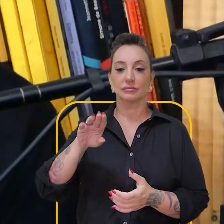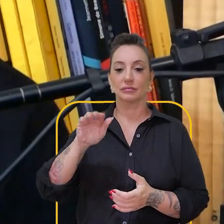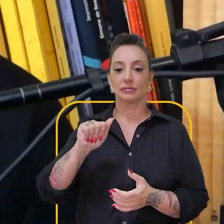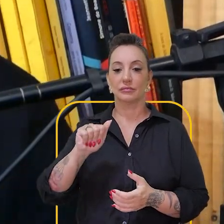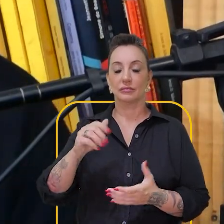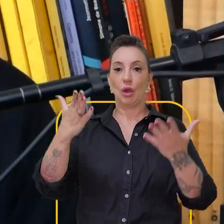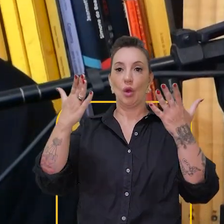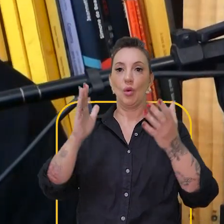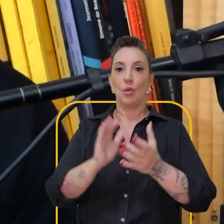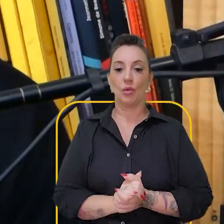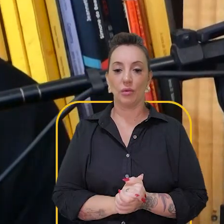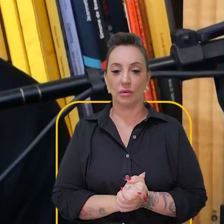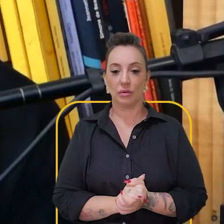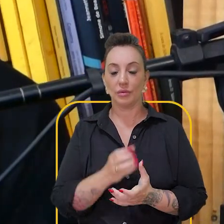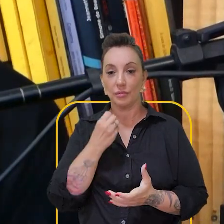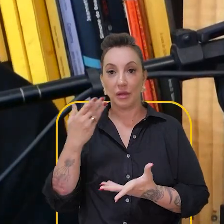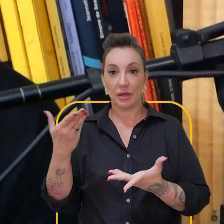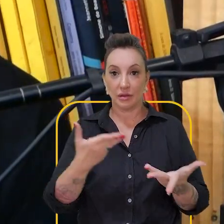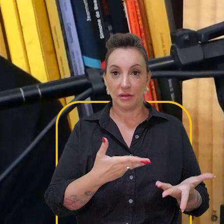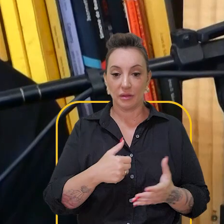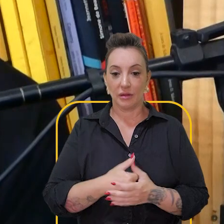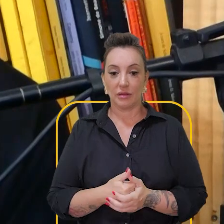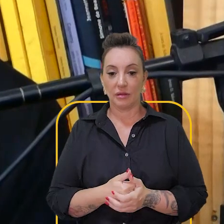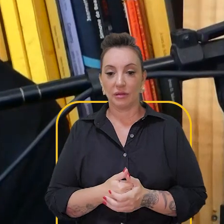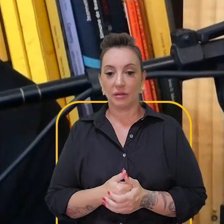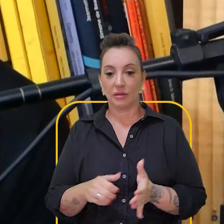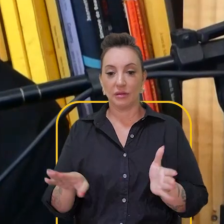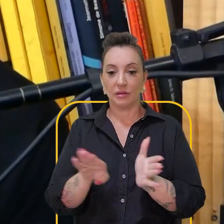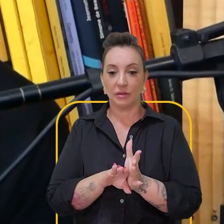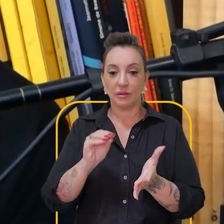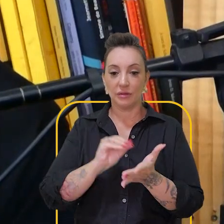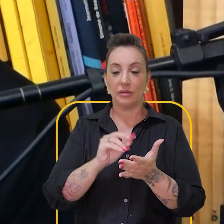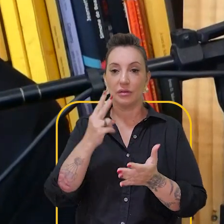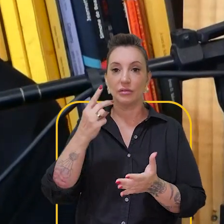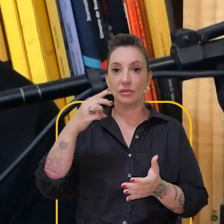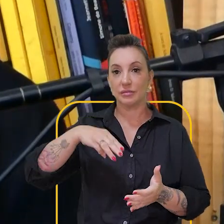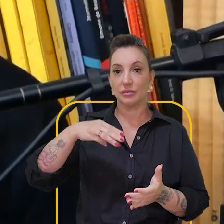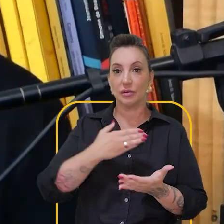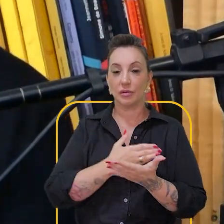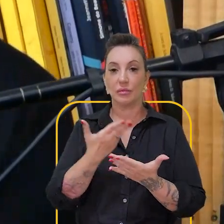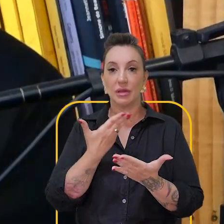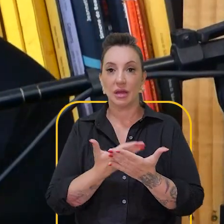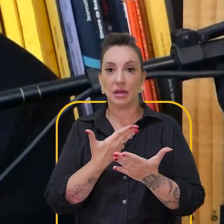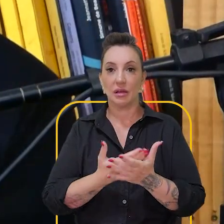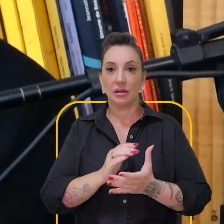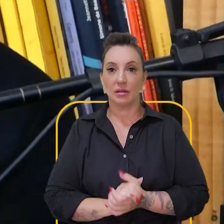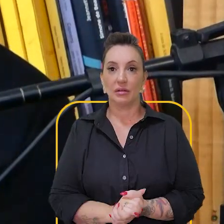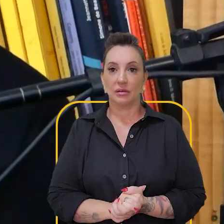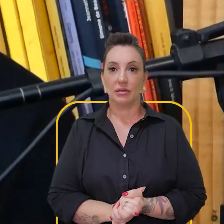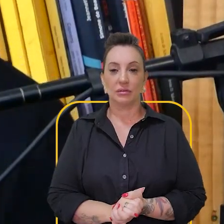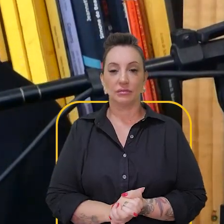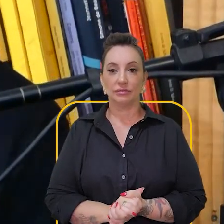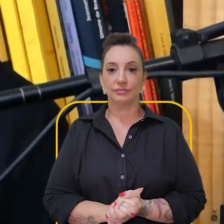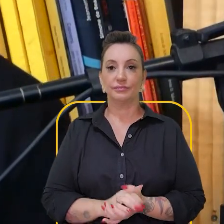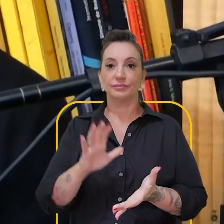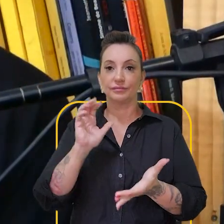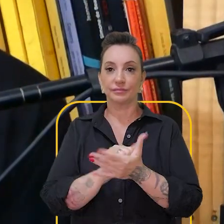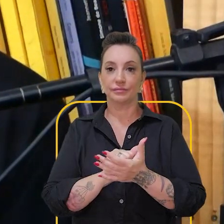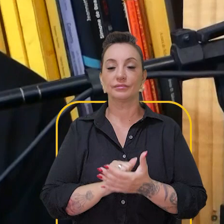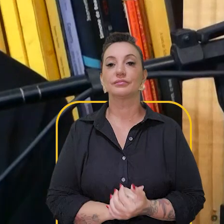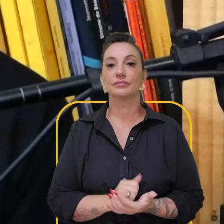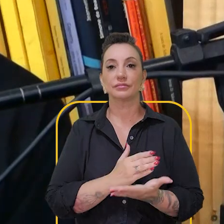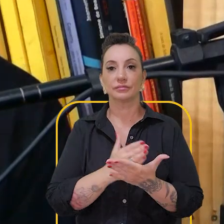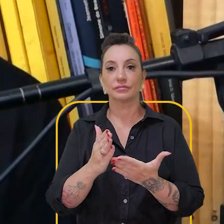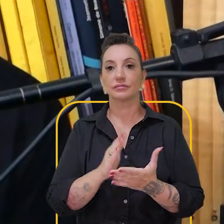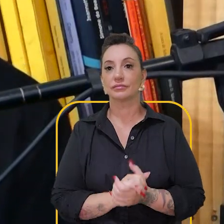uau já fiz minha inscrição e comecei passaram-se uns 20 minutos chegou o rapaz lá ô